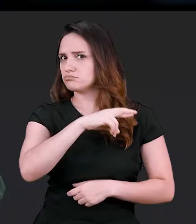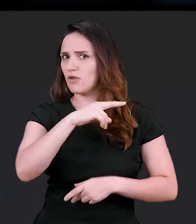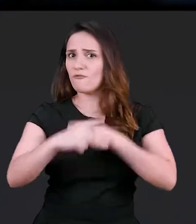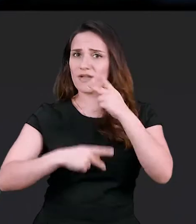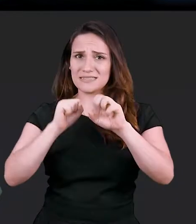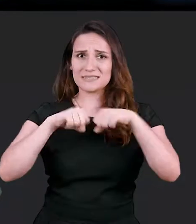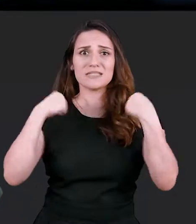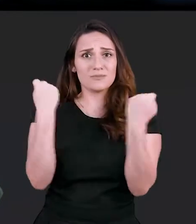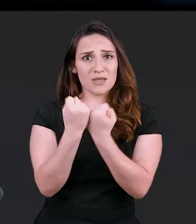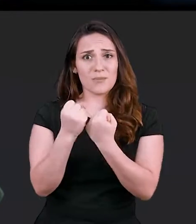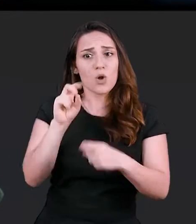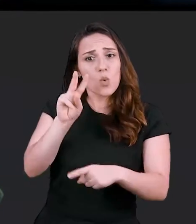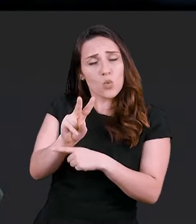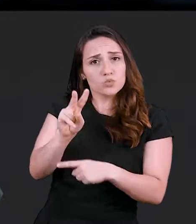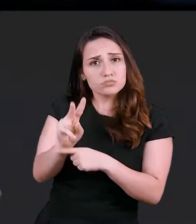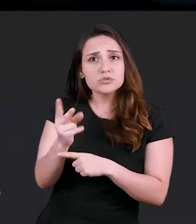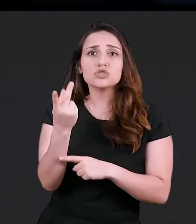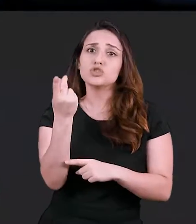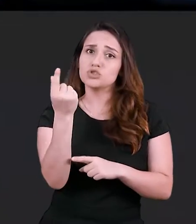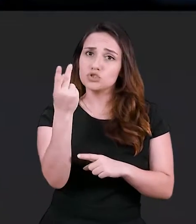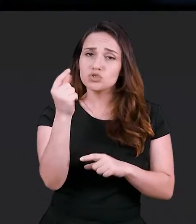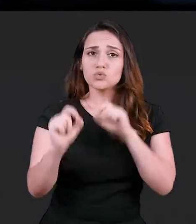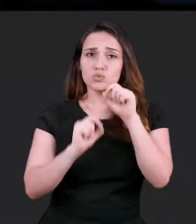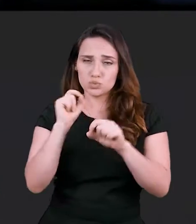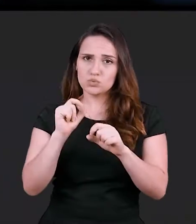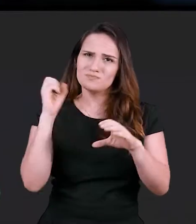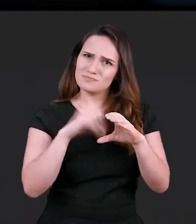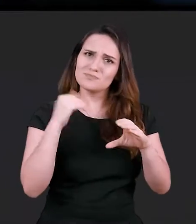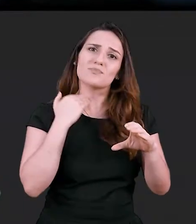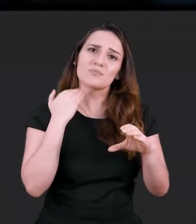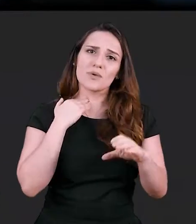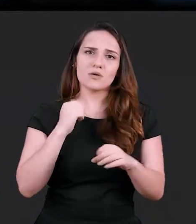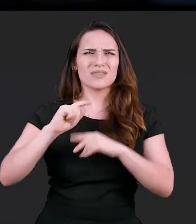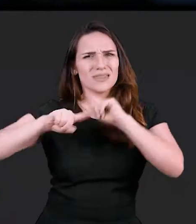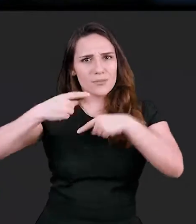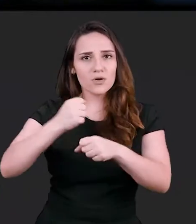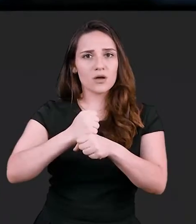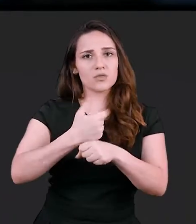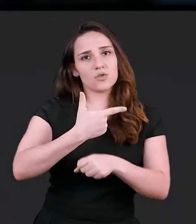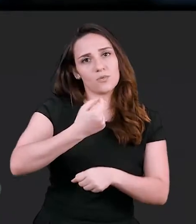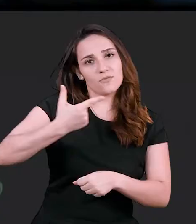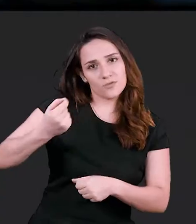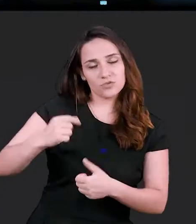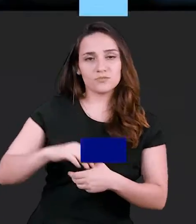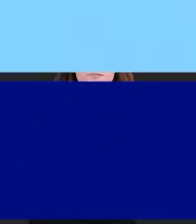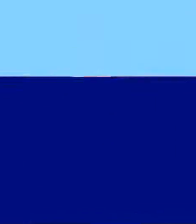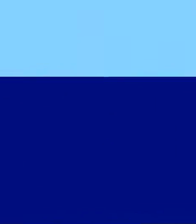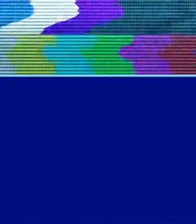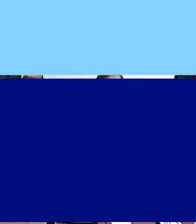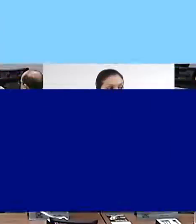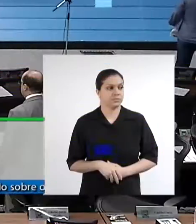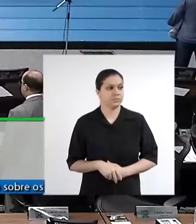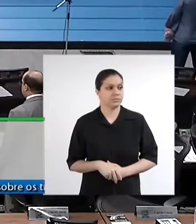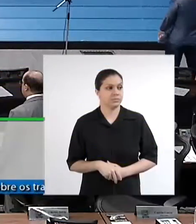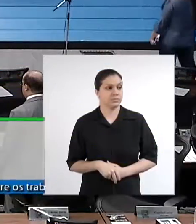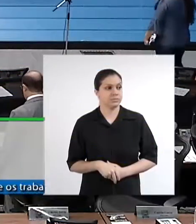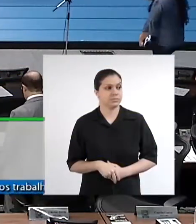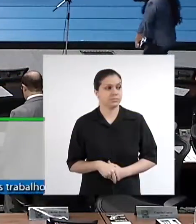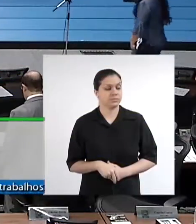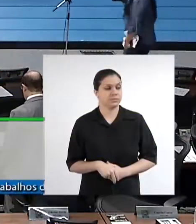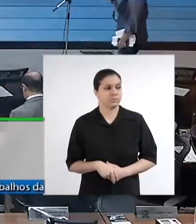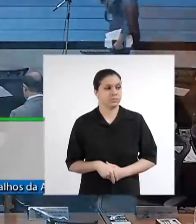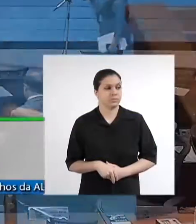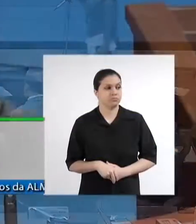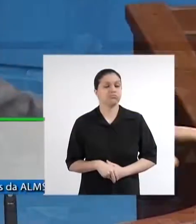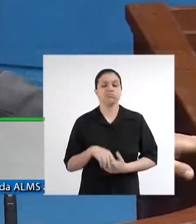Modesto comenta sobre o seminário pela manutenção do Fundeb para além de 2020. Senhor